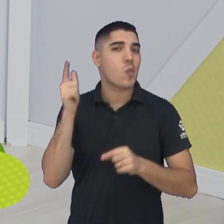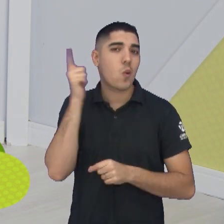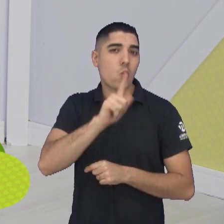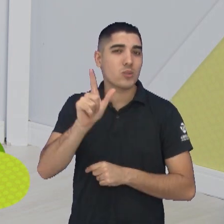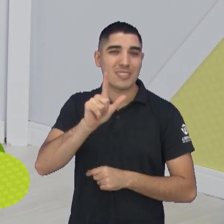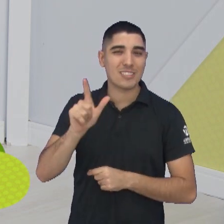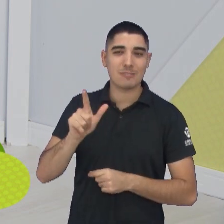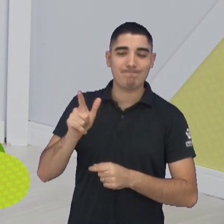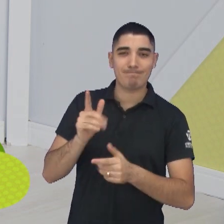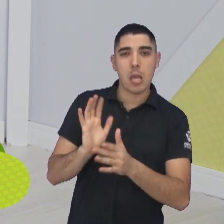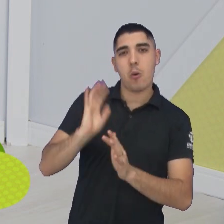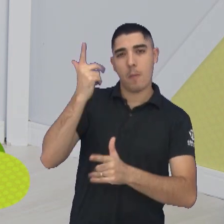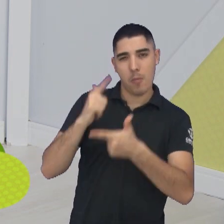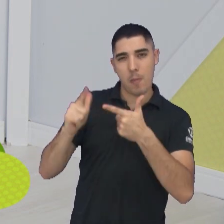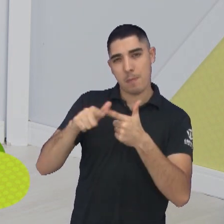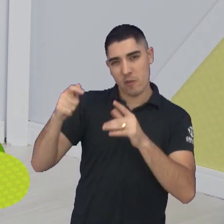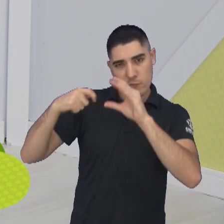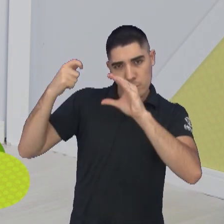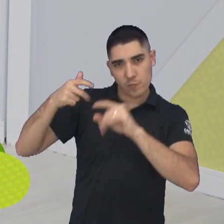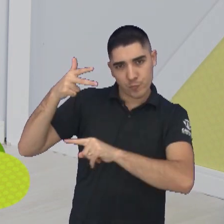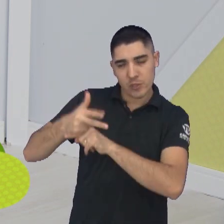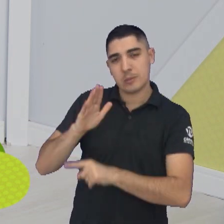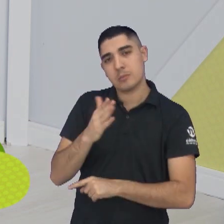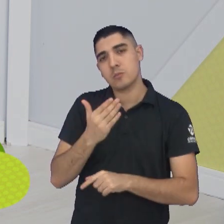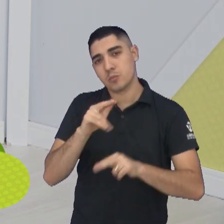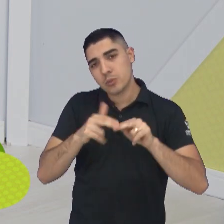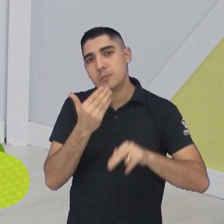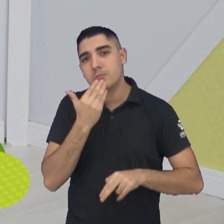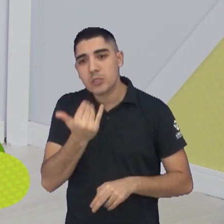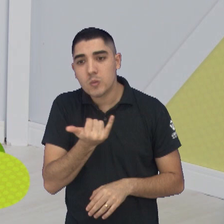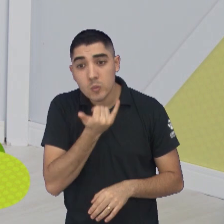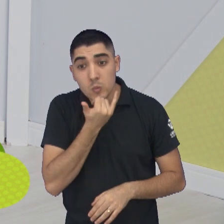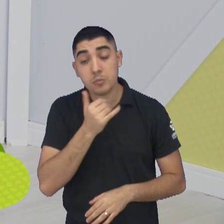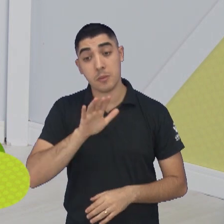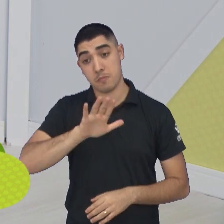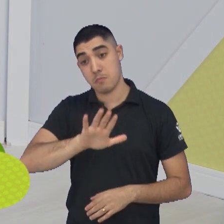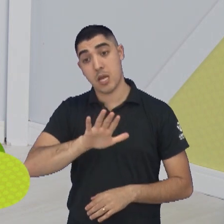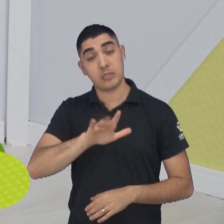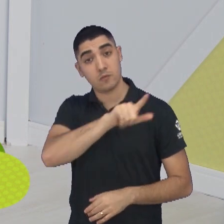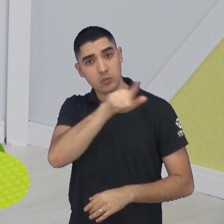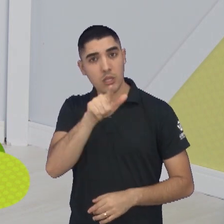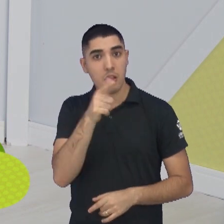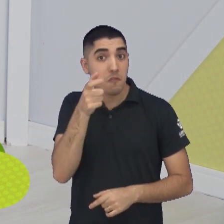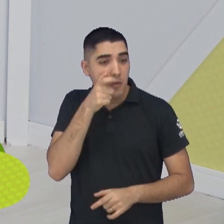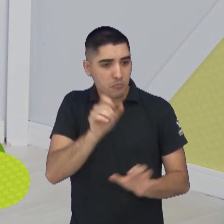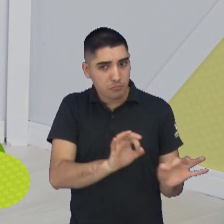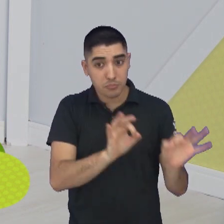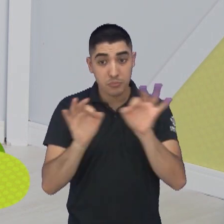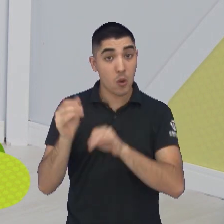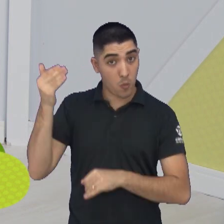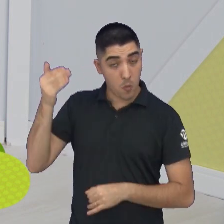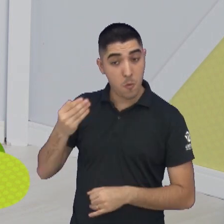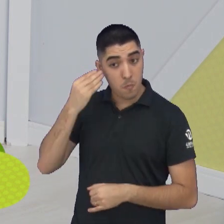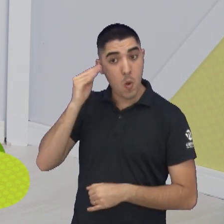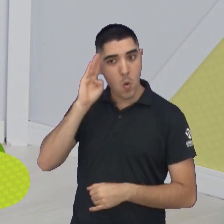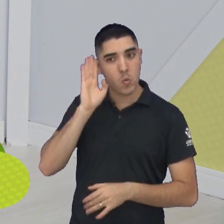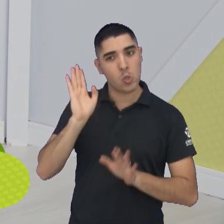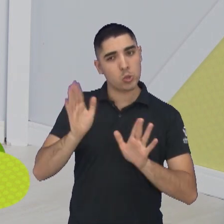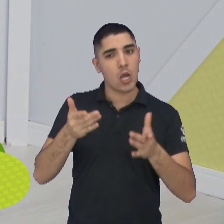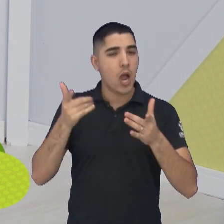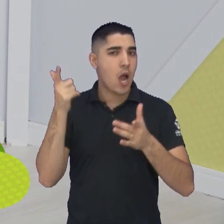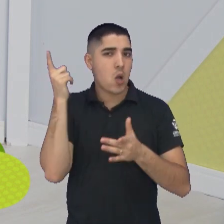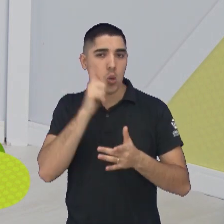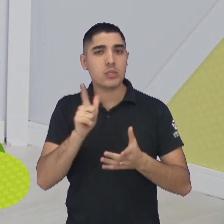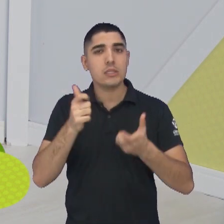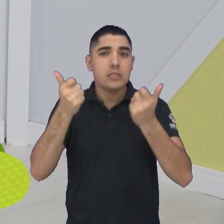por isso a gente pede desculpas, ficamos devendo aí, não ter a matéria completa, mas deu pra você ter a noção e como o Brunão esteve lá, o Brunão vai poder falar um pouco mais,